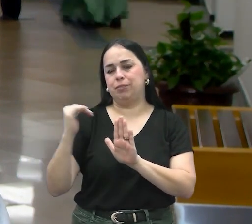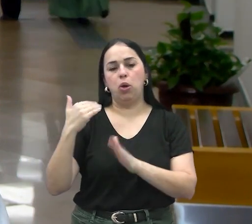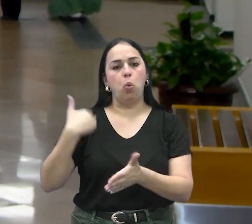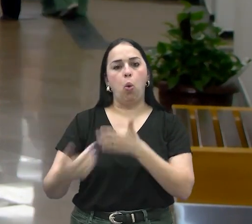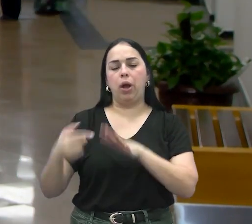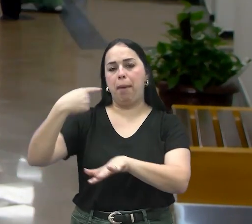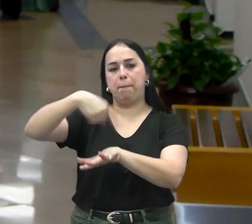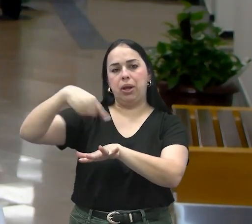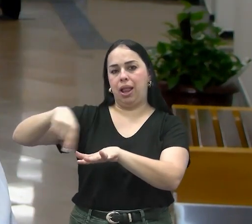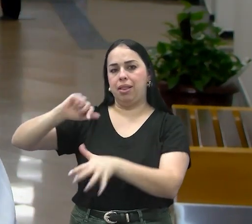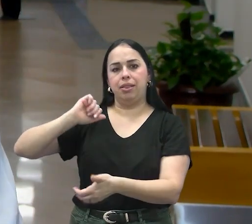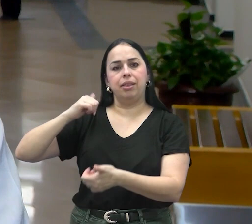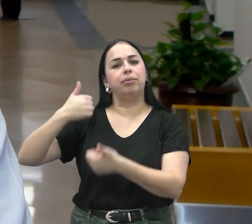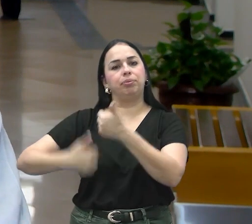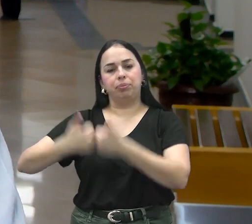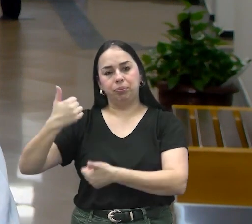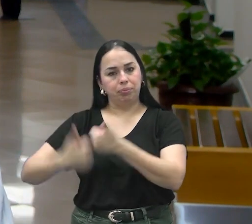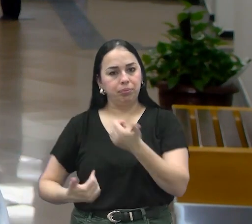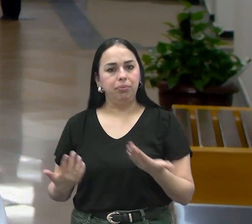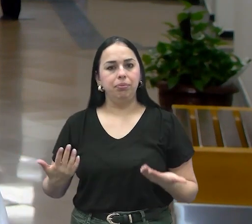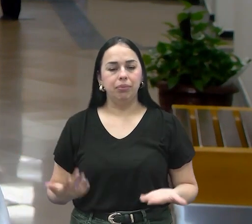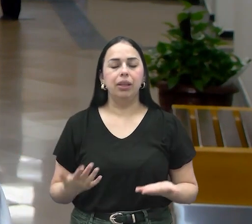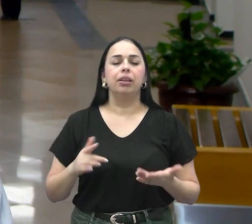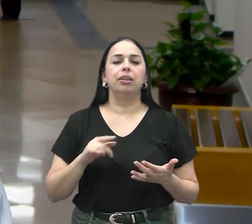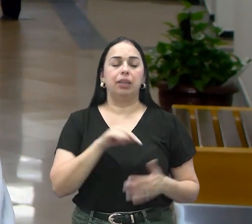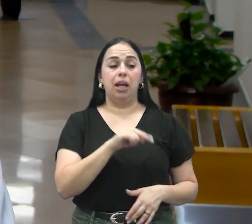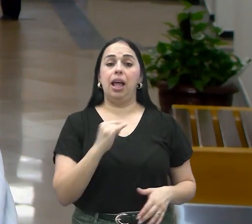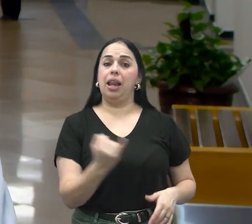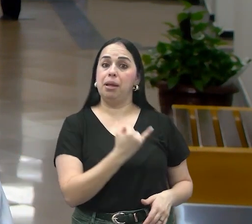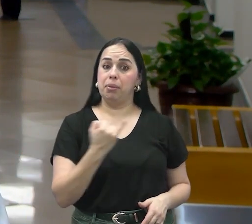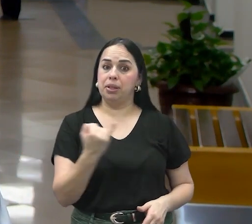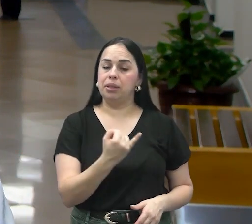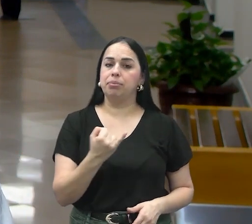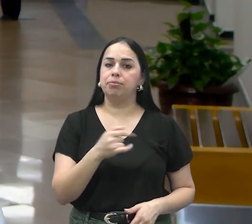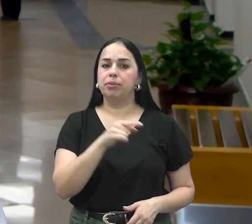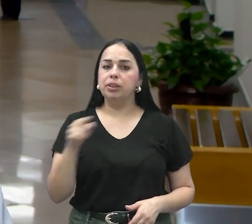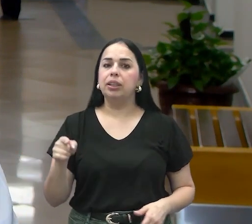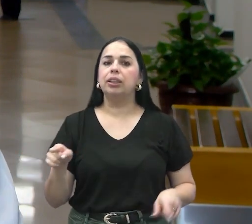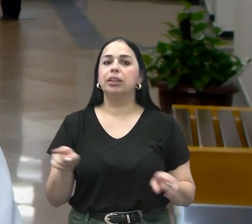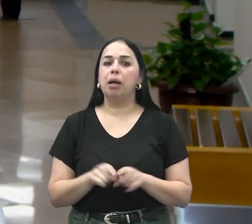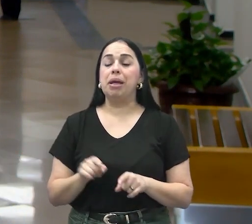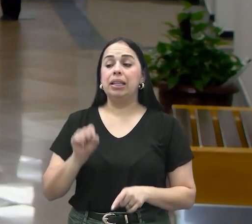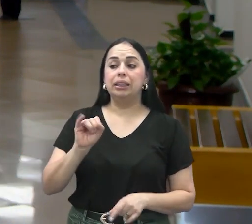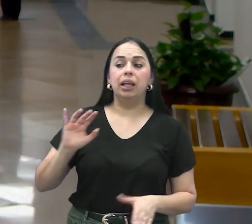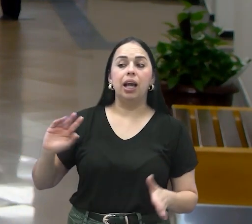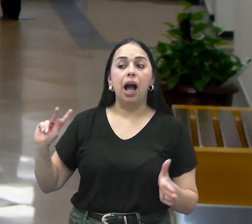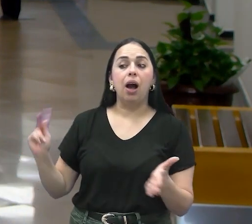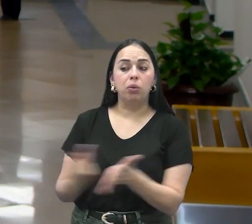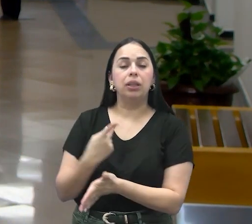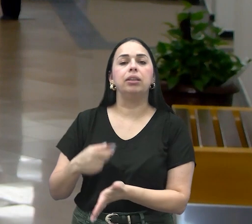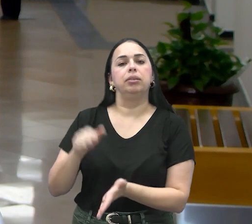em todas as modalidades esportivas. Então a junta ela tem esse papel fundamental e de suma importância para que você também